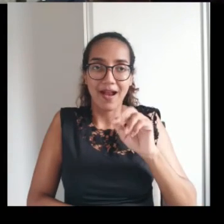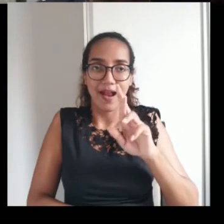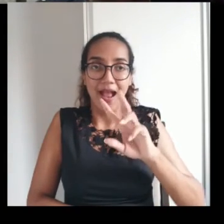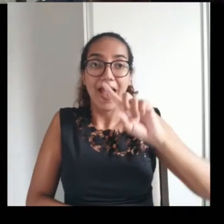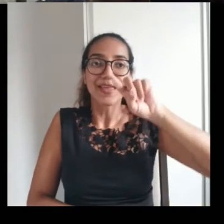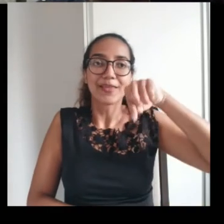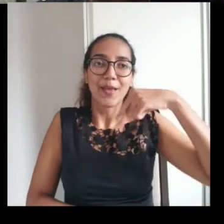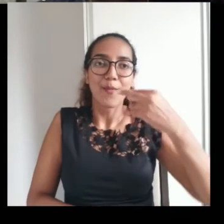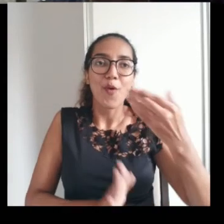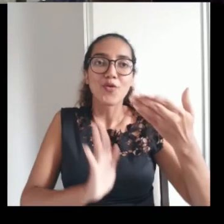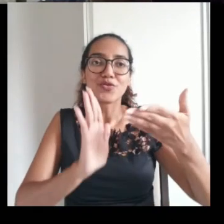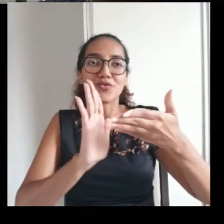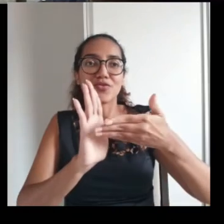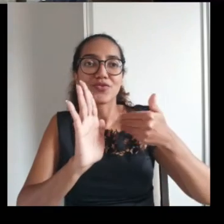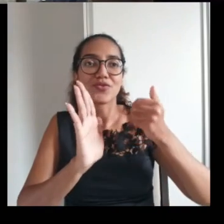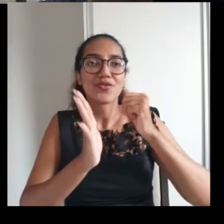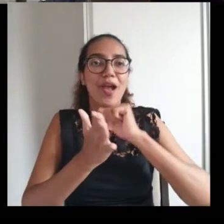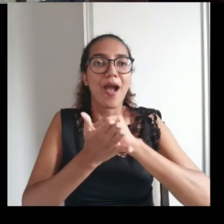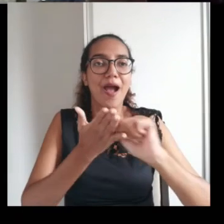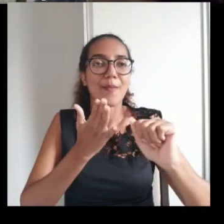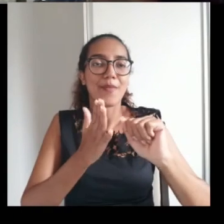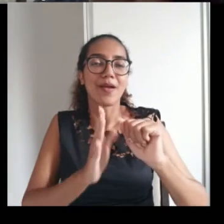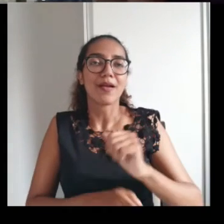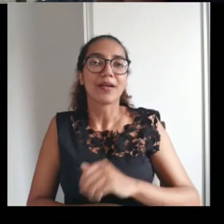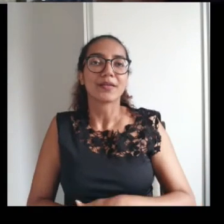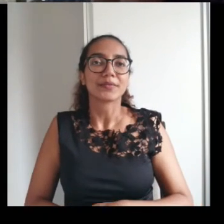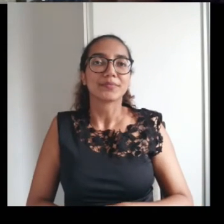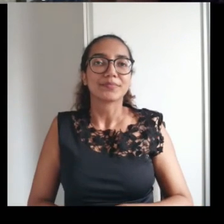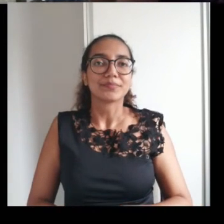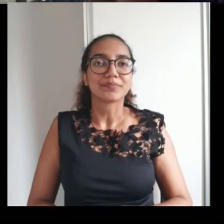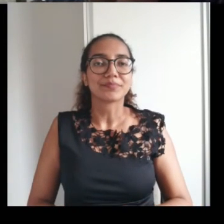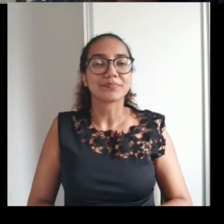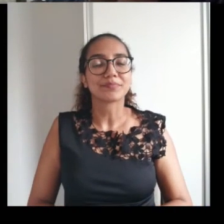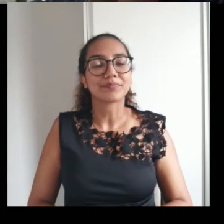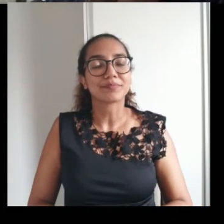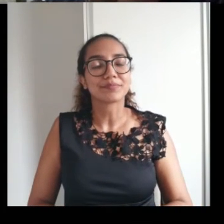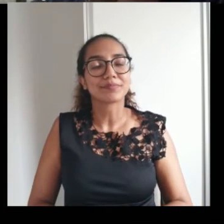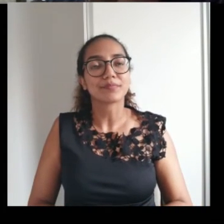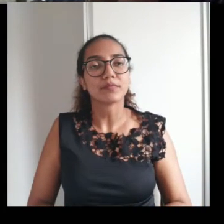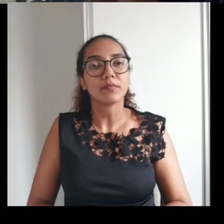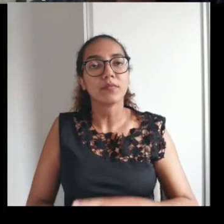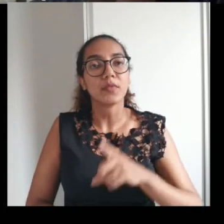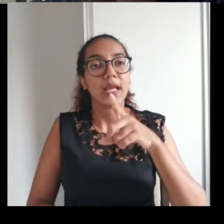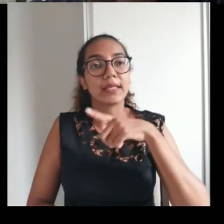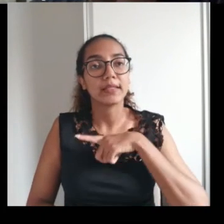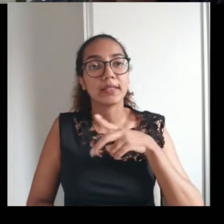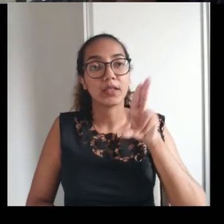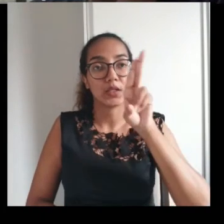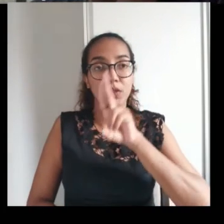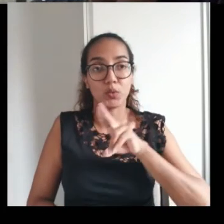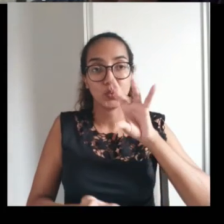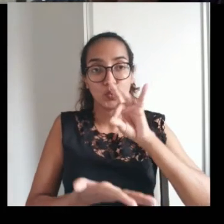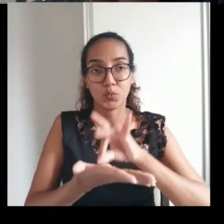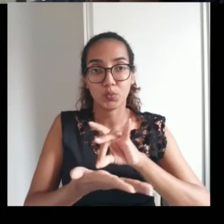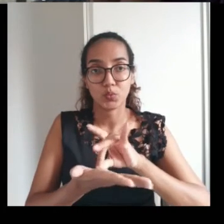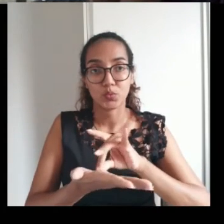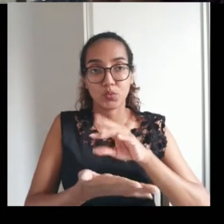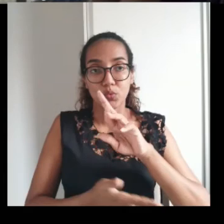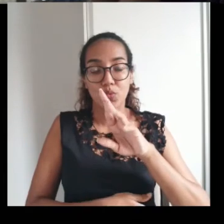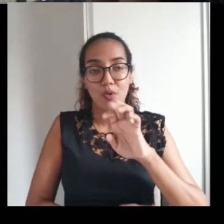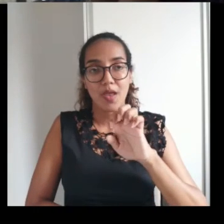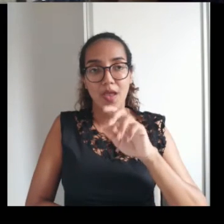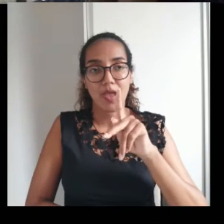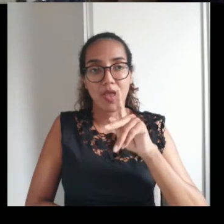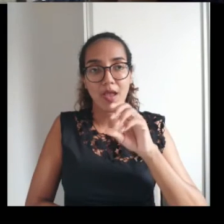Basicamente, o que a gente tem aqui, né? E aí tem uma implementação do repositório, que aí tem a ver com aquela dúvida